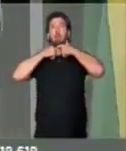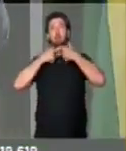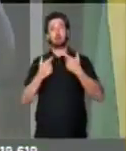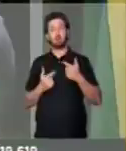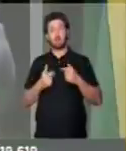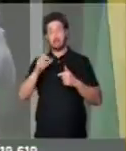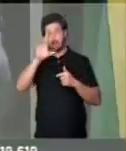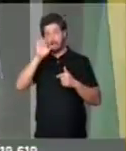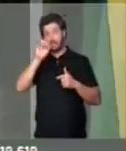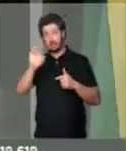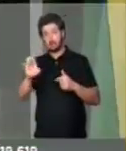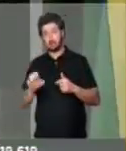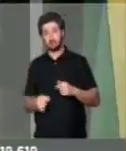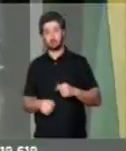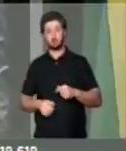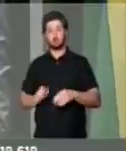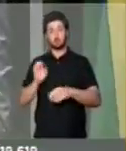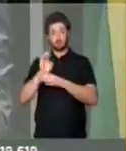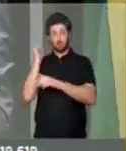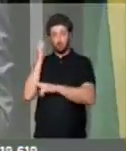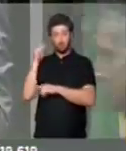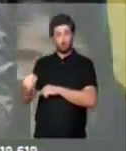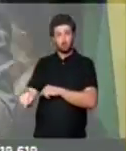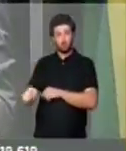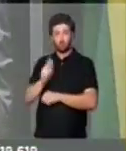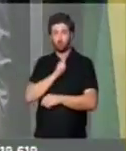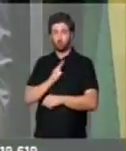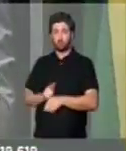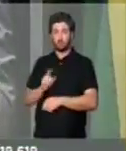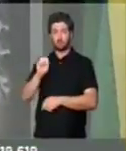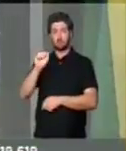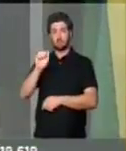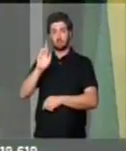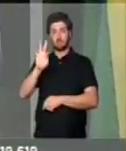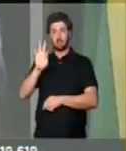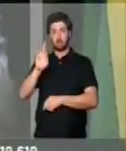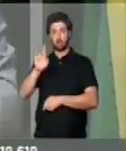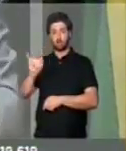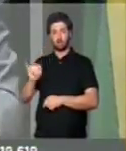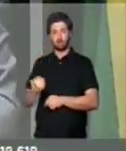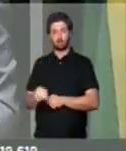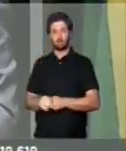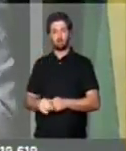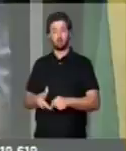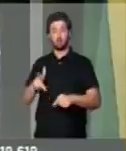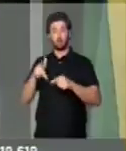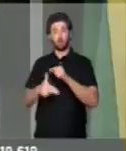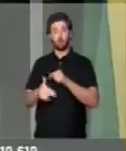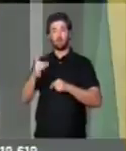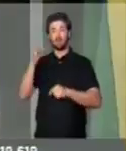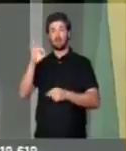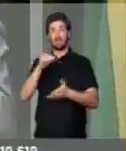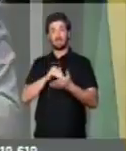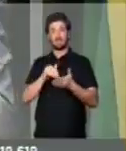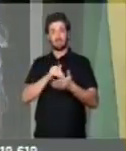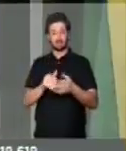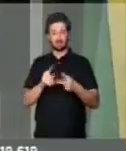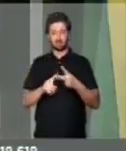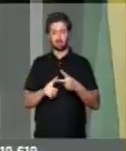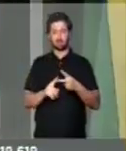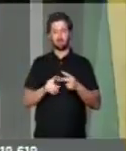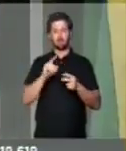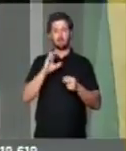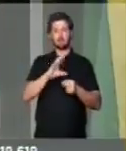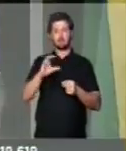levou em crise. No nosso estado, o Rio Grande do Sul, o governador José Ivo Sartori teve que cortar 10 secretarias, cortar